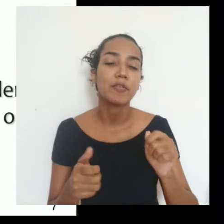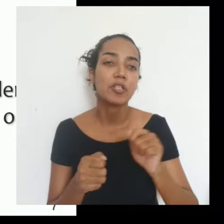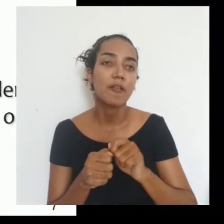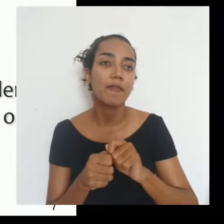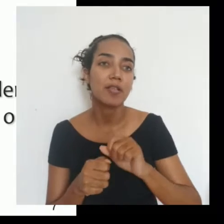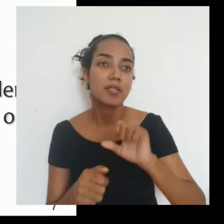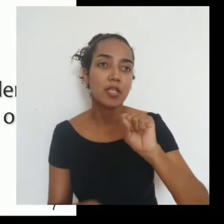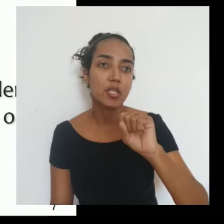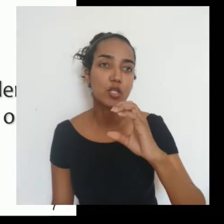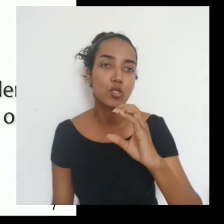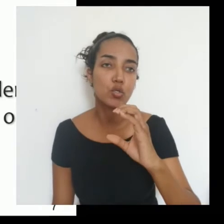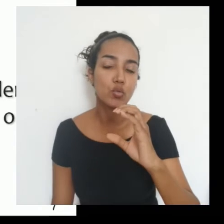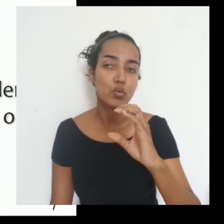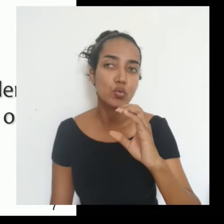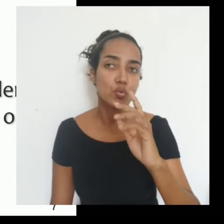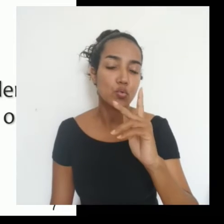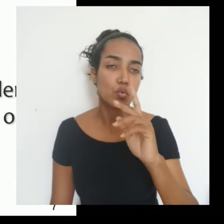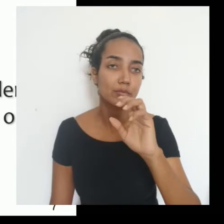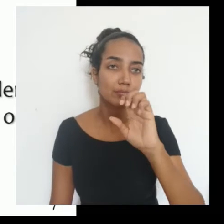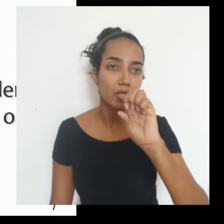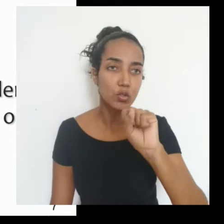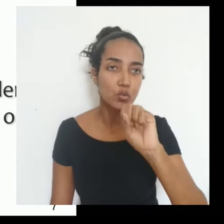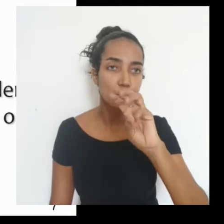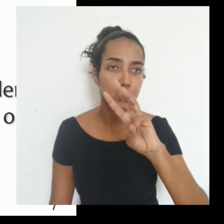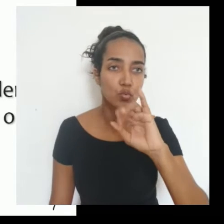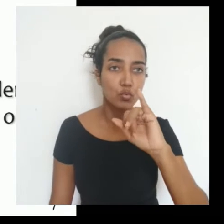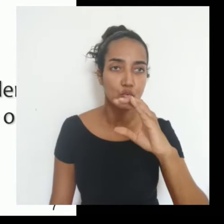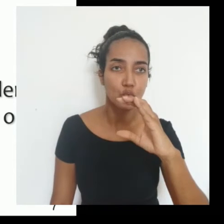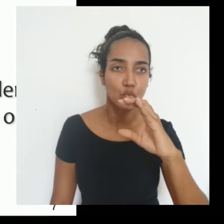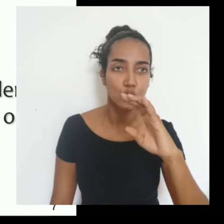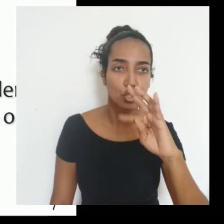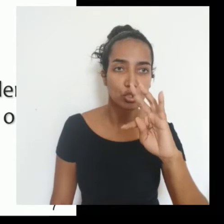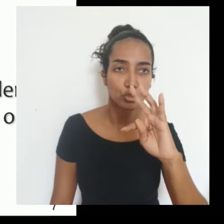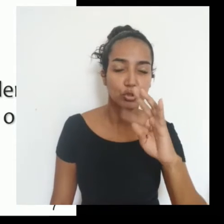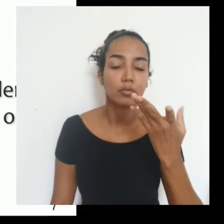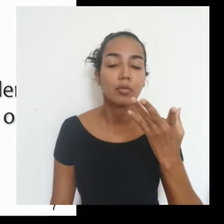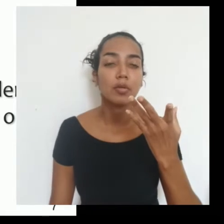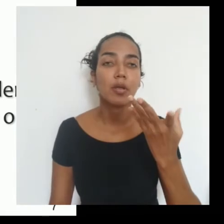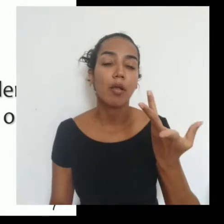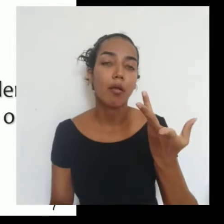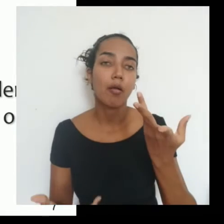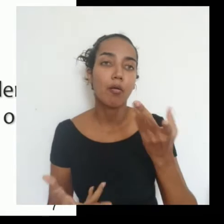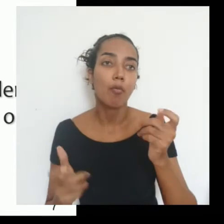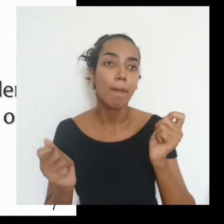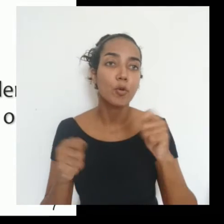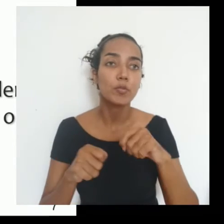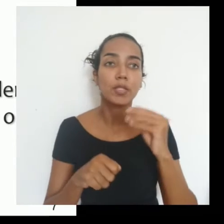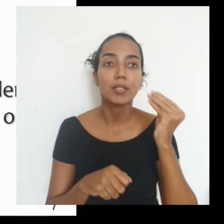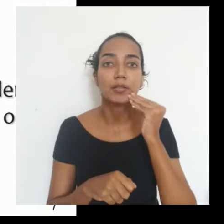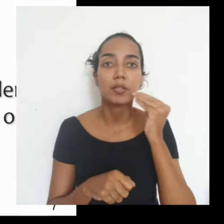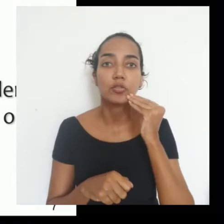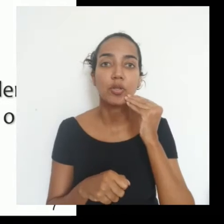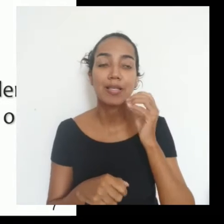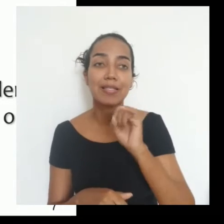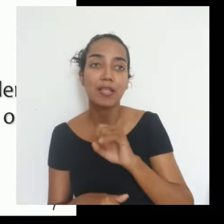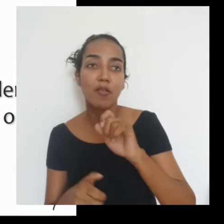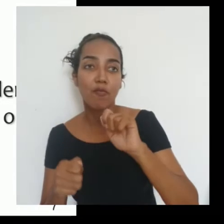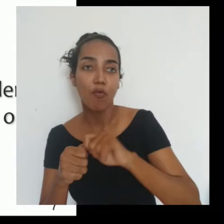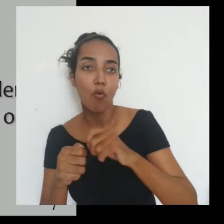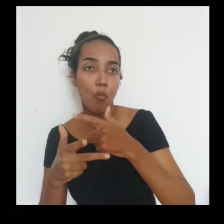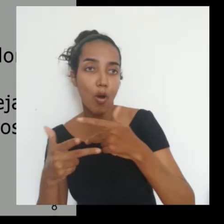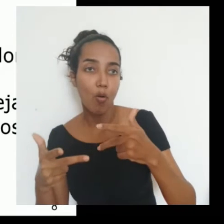determinada variável, um determinado valor que você quer testar, e o case é se for alguma coisa, se for alguma outra coisa, se for algum outro valor.